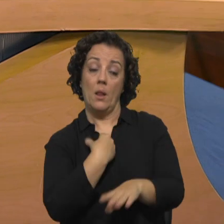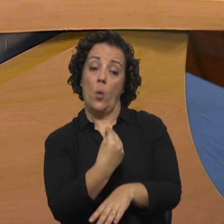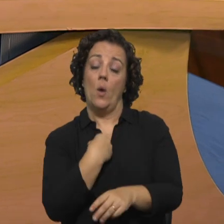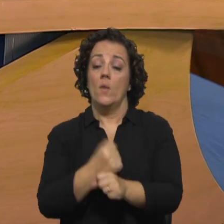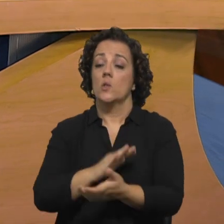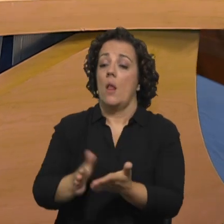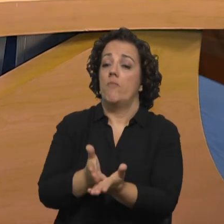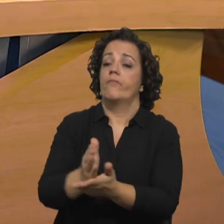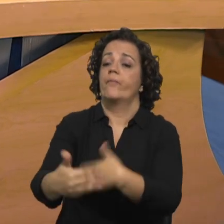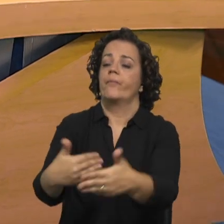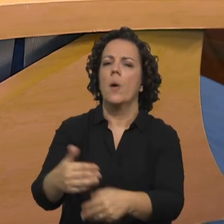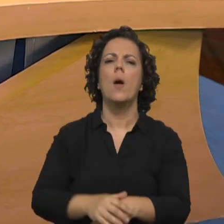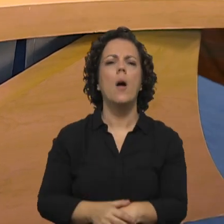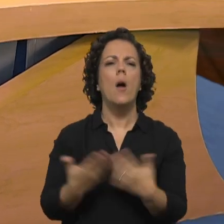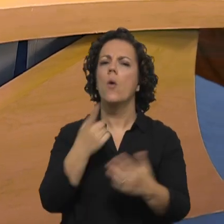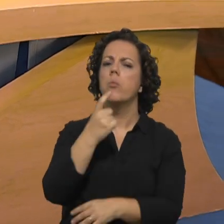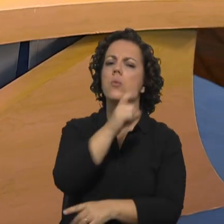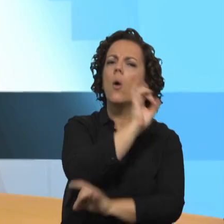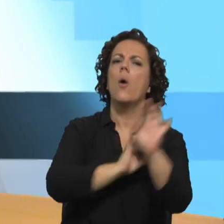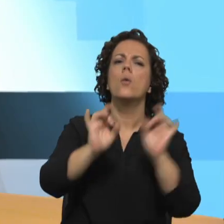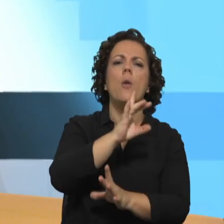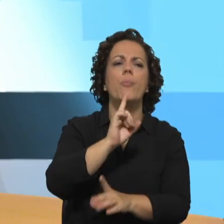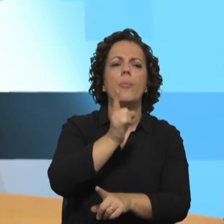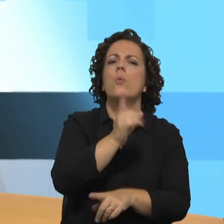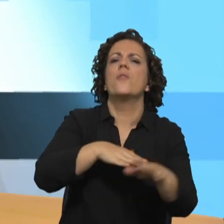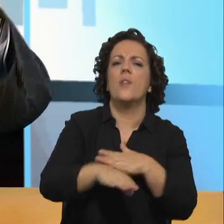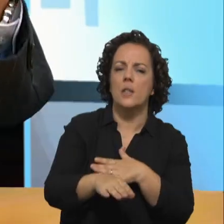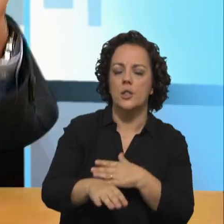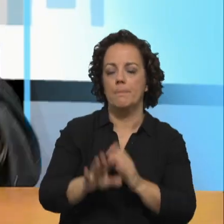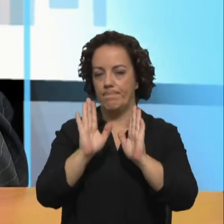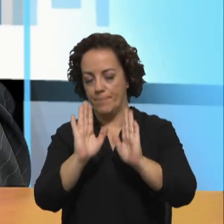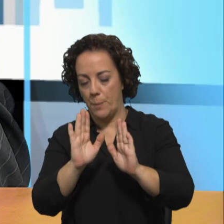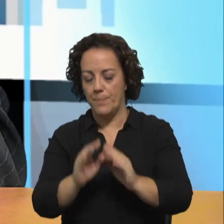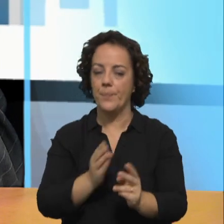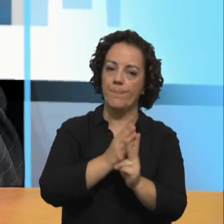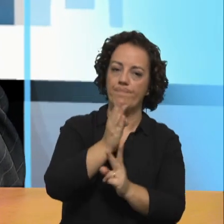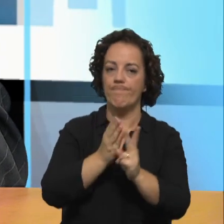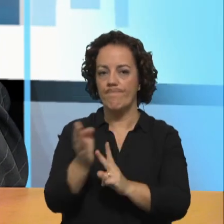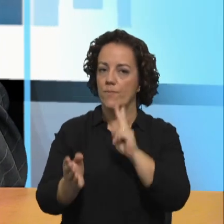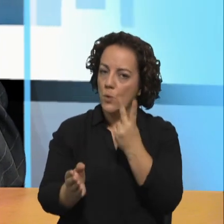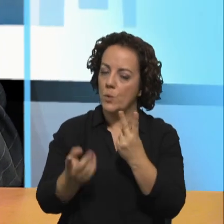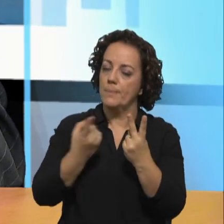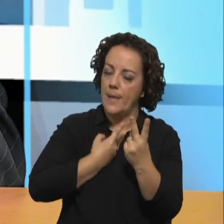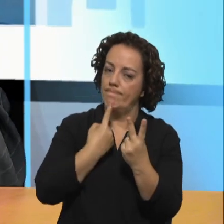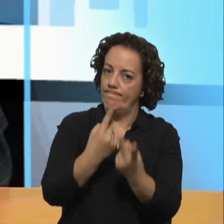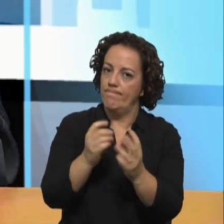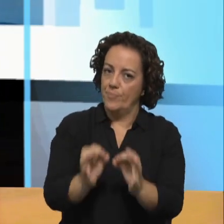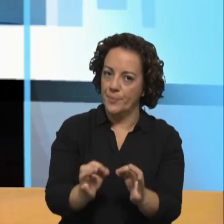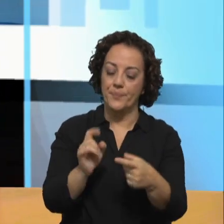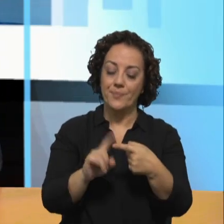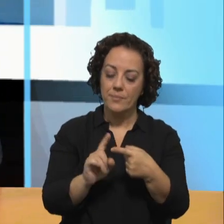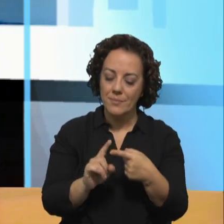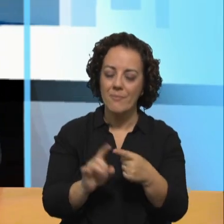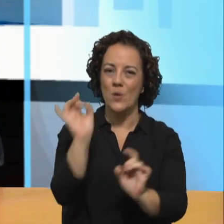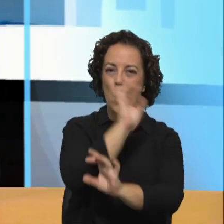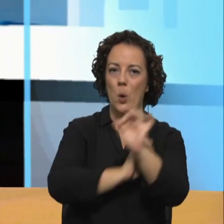mundo ocidental, a Europa, concretamente? O mundo ocidental, primeiro eu acho que há aqui duas coisas que é importante a gente ter presente. No Ocidente há uma espécie